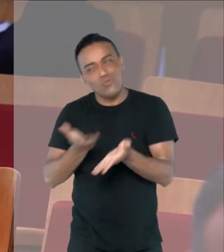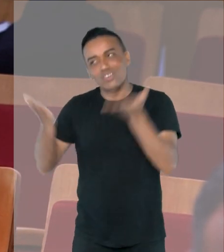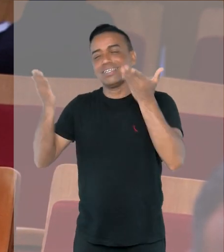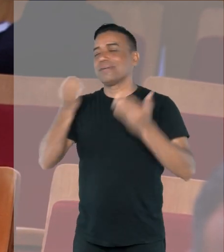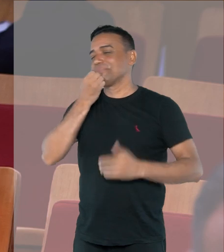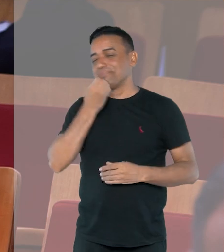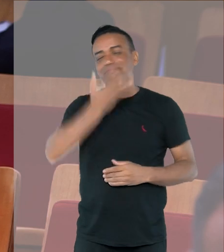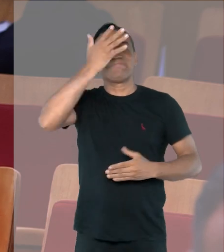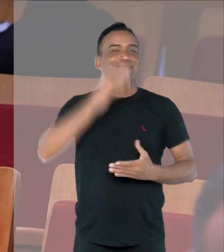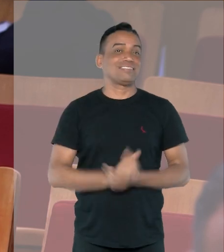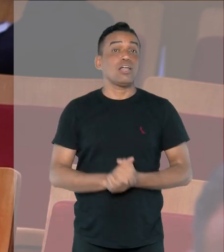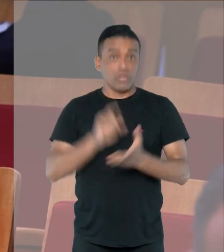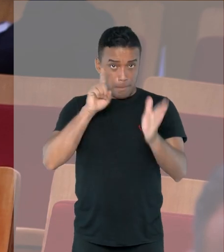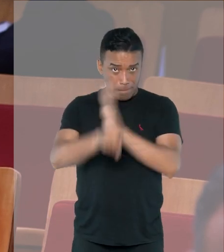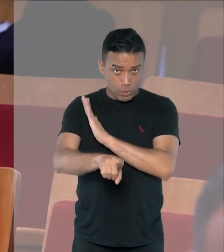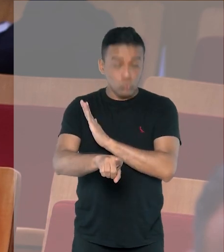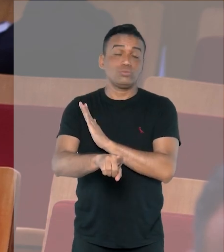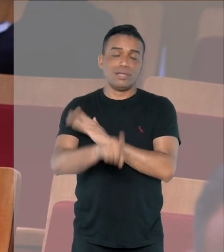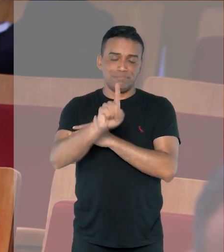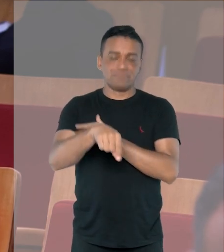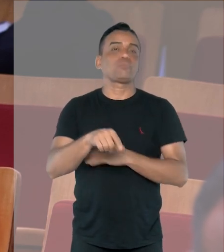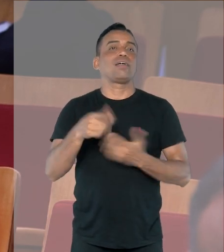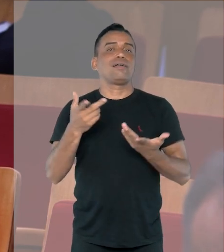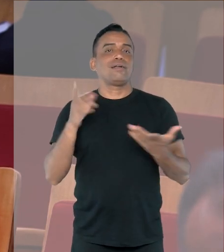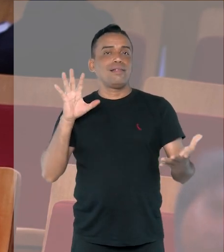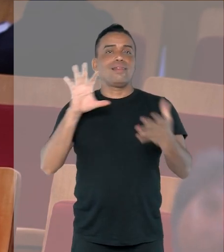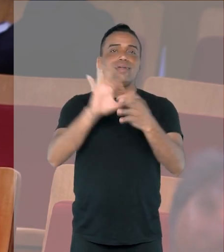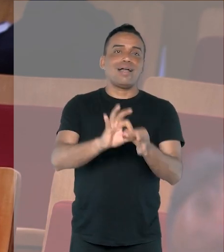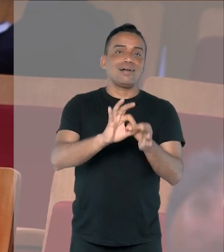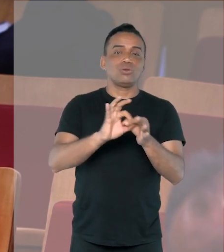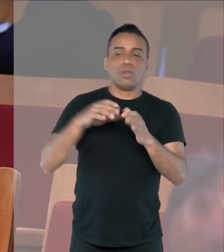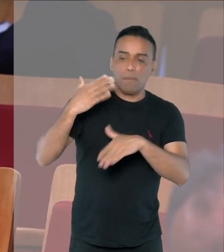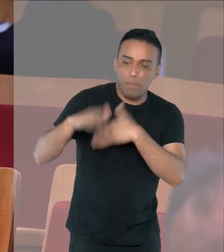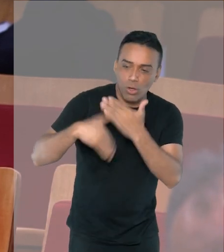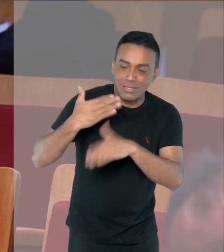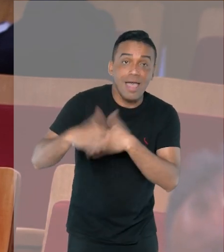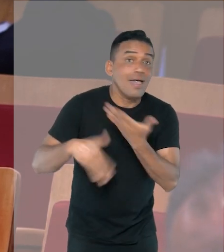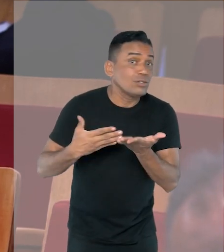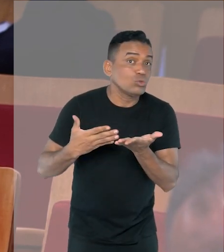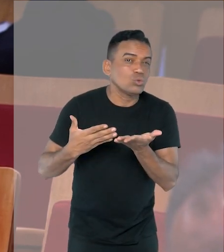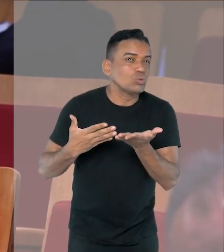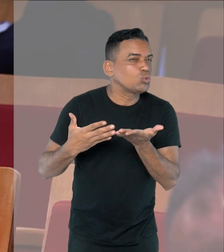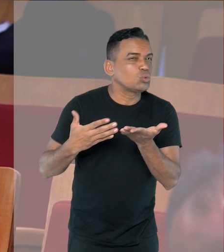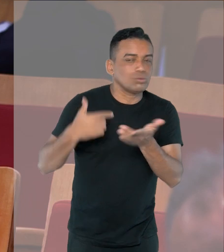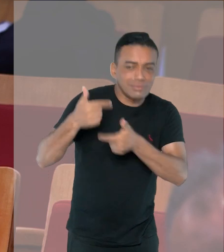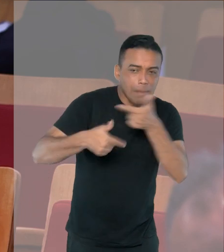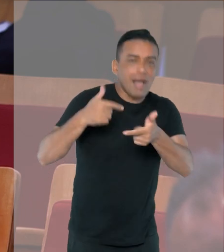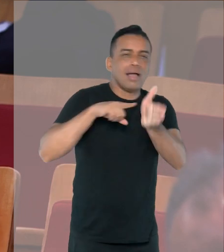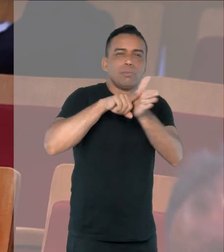é relacionada ao processo de fazer, né, o trabalho do historiador aí. Você tem uma biografia